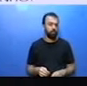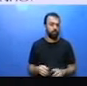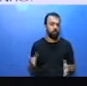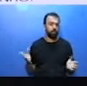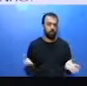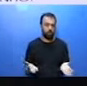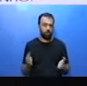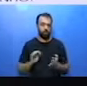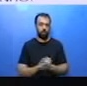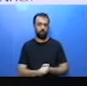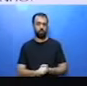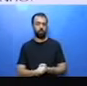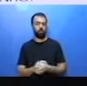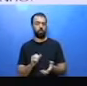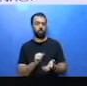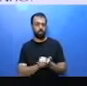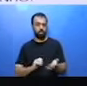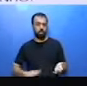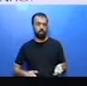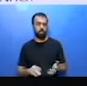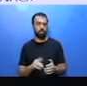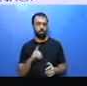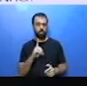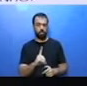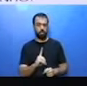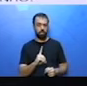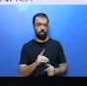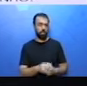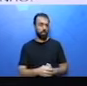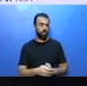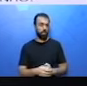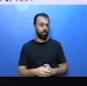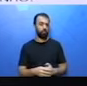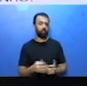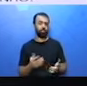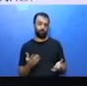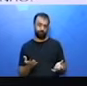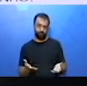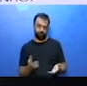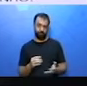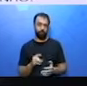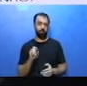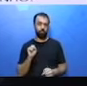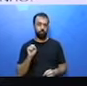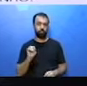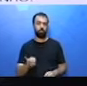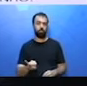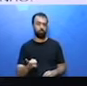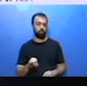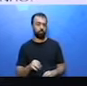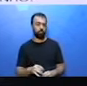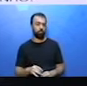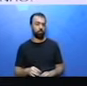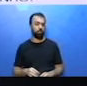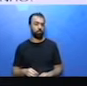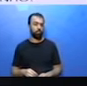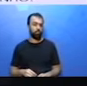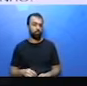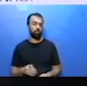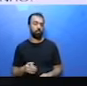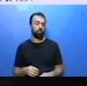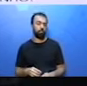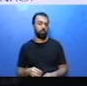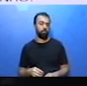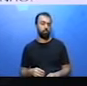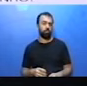agora aqui no problema da letra b se a paula não tinha nada